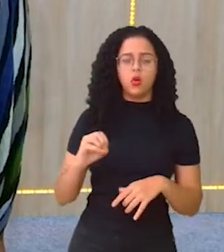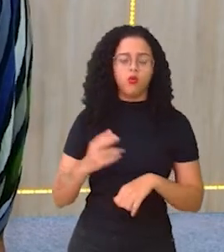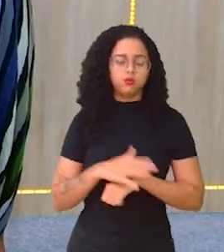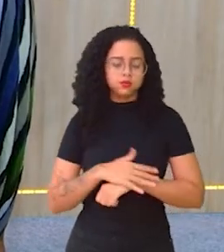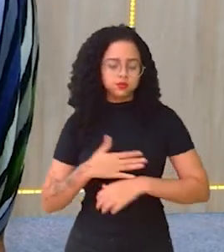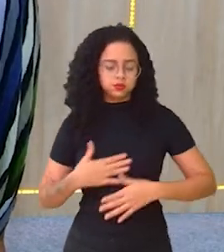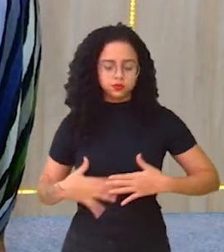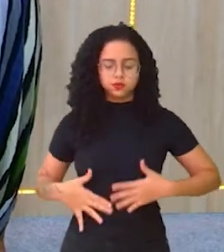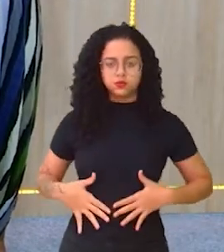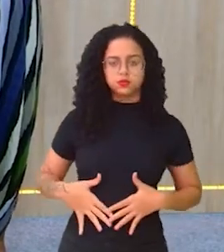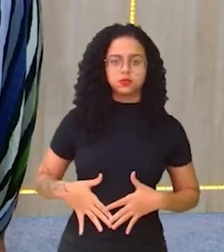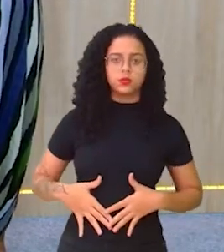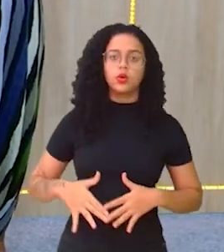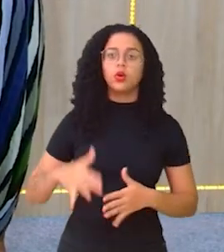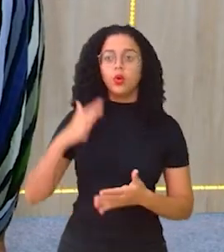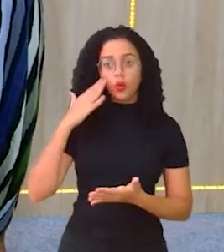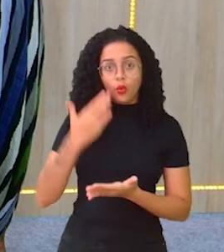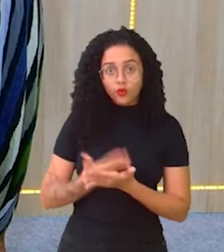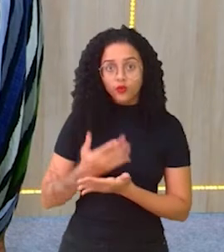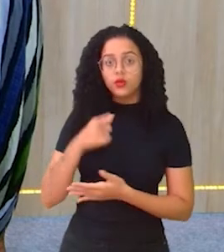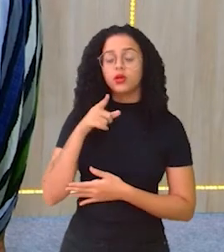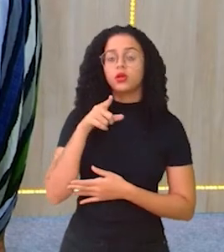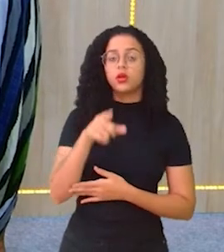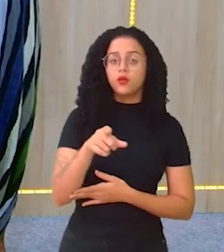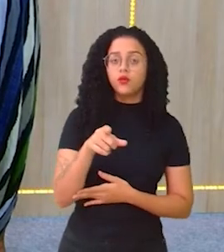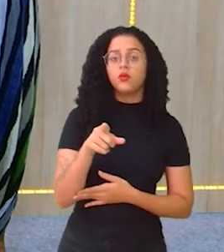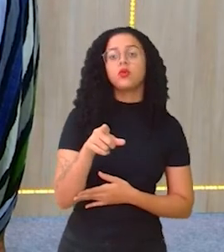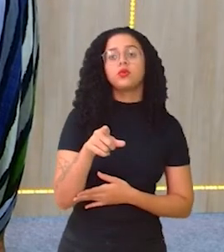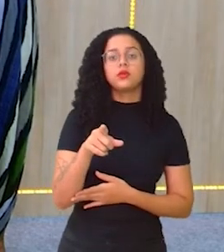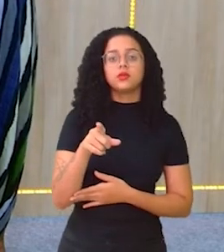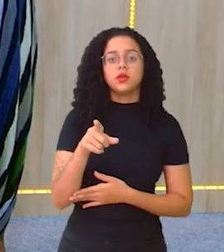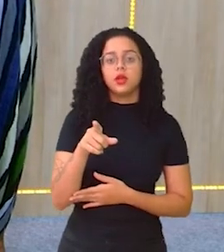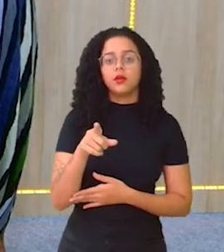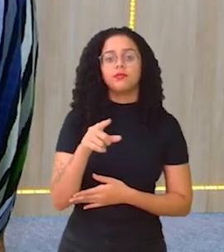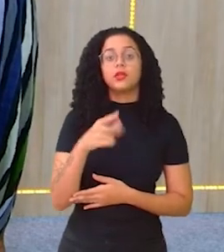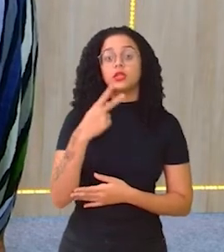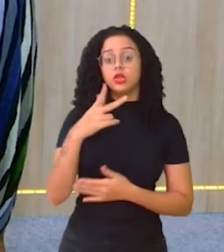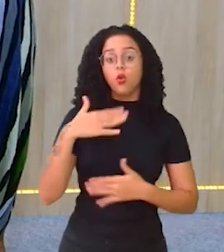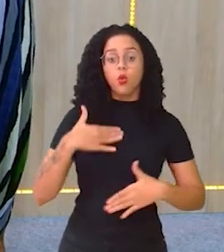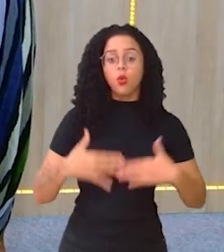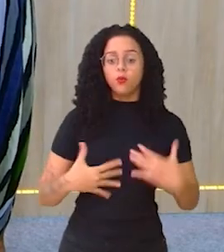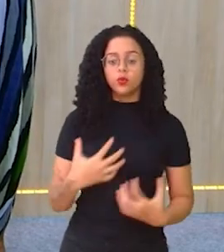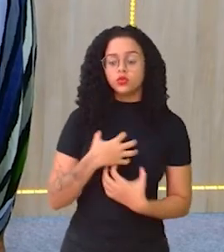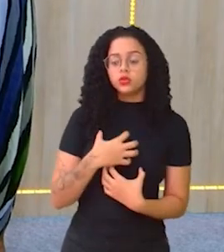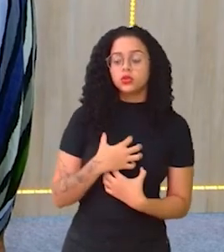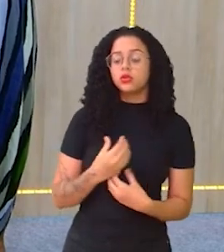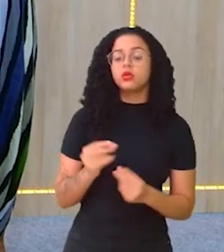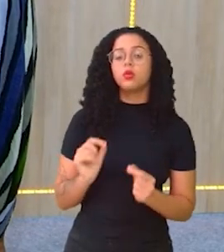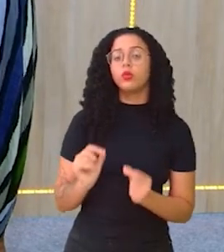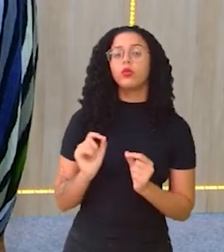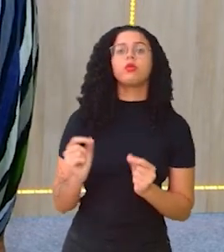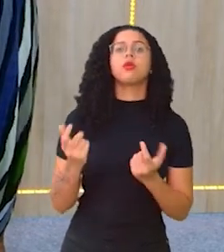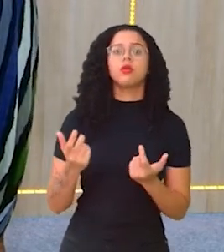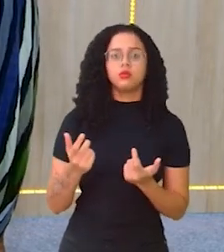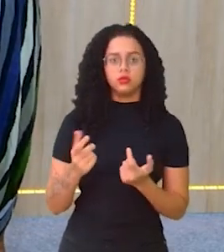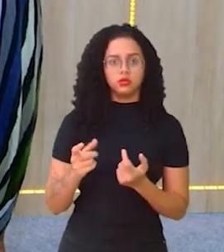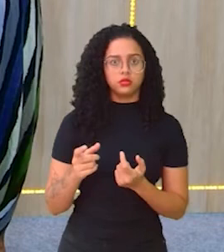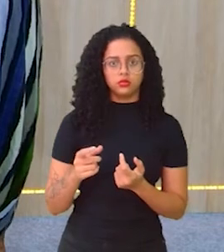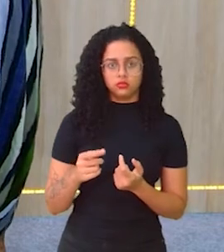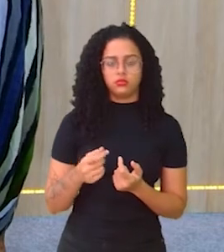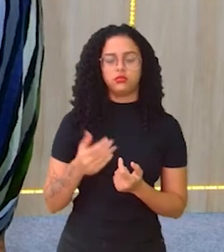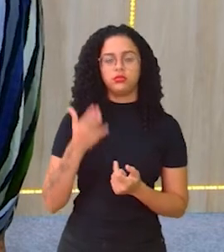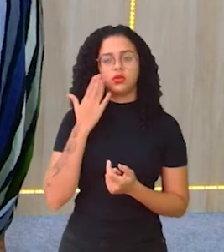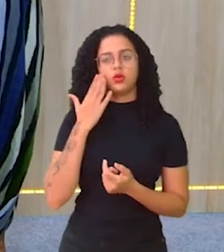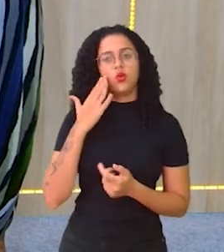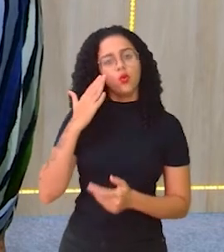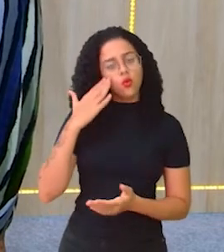forma. Confie de que o que o seu corpo, o que o seu sentimento diz que é para seguir ou não, tá,